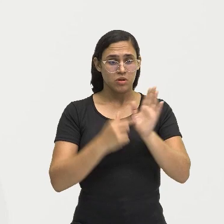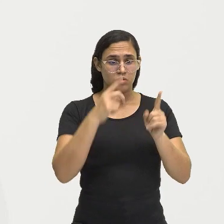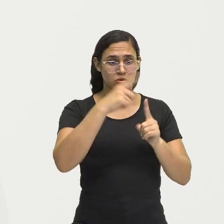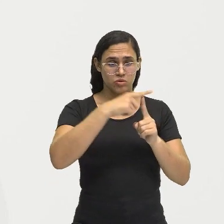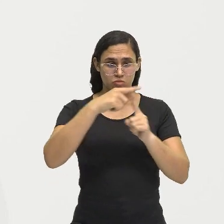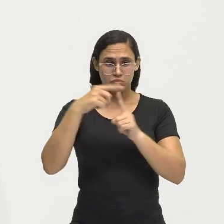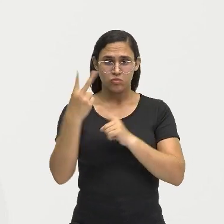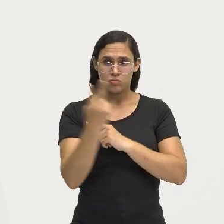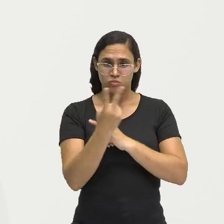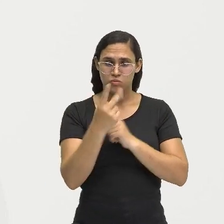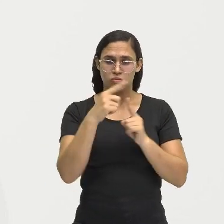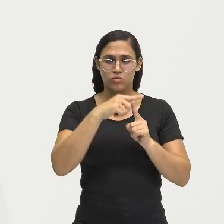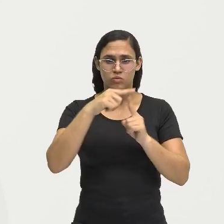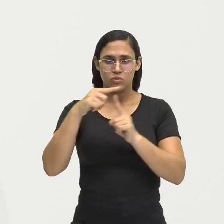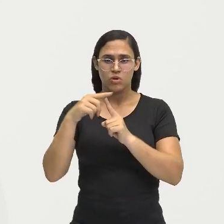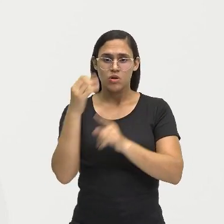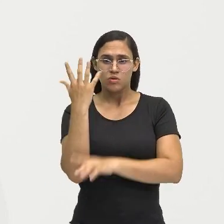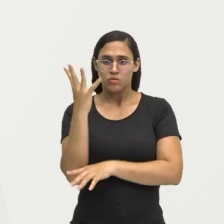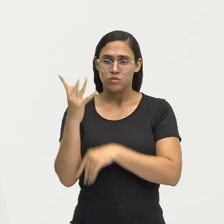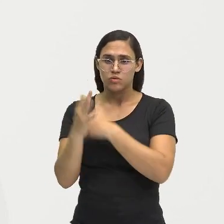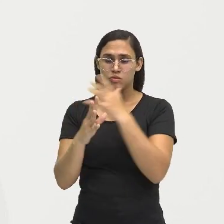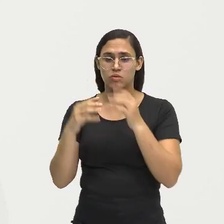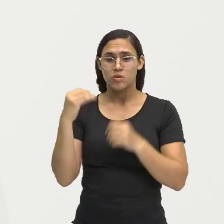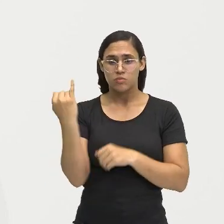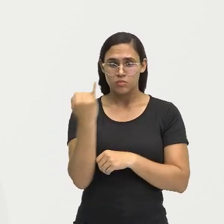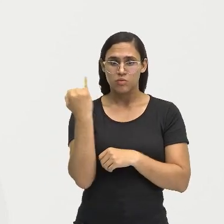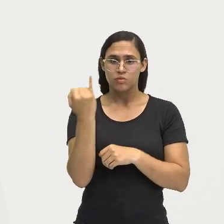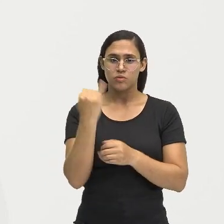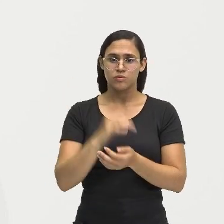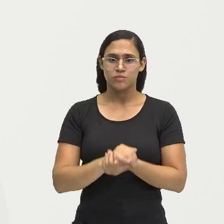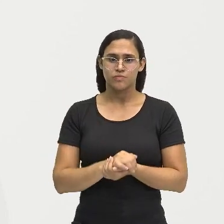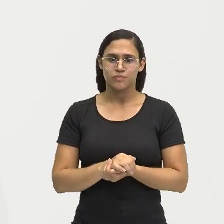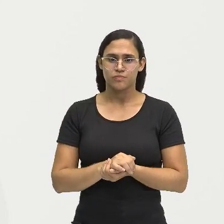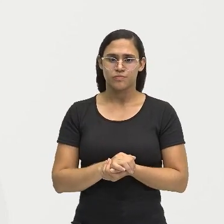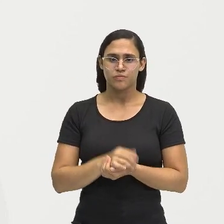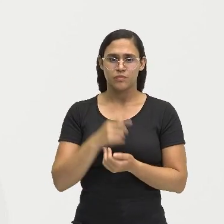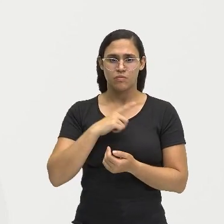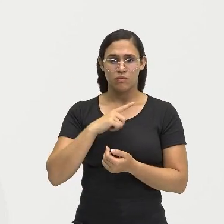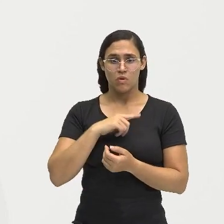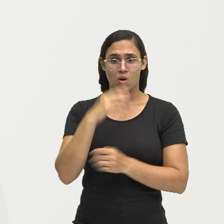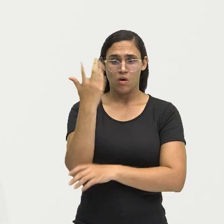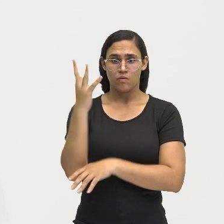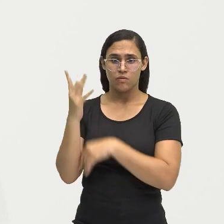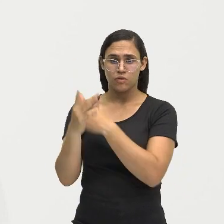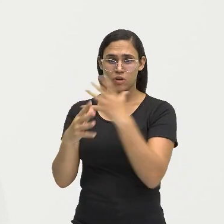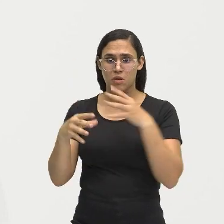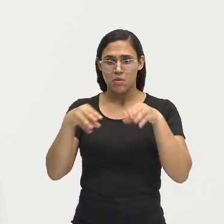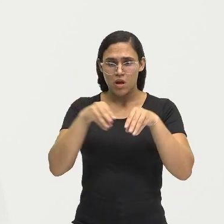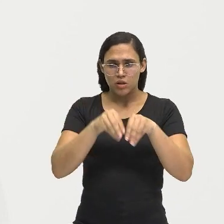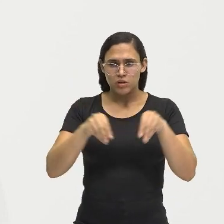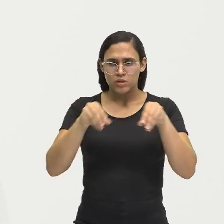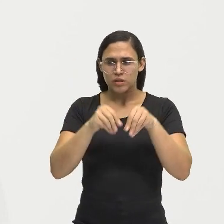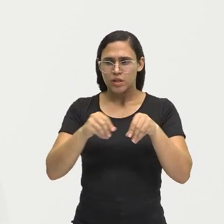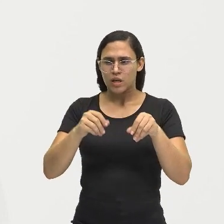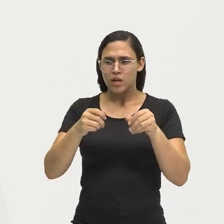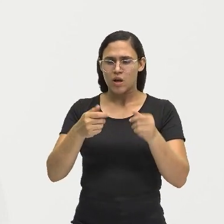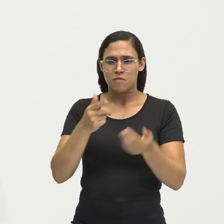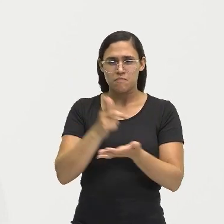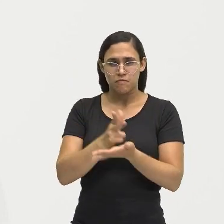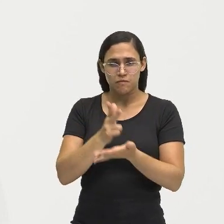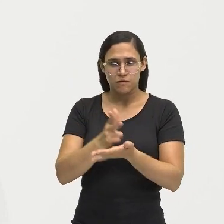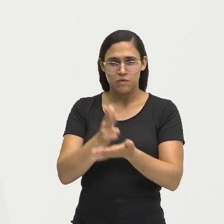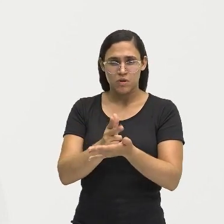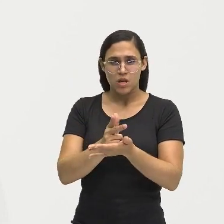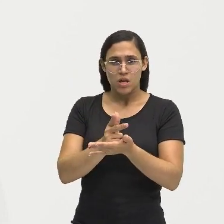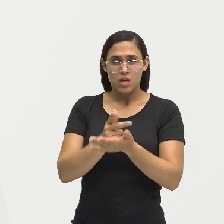né? 2 tipos florestais importantes. No caso, vai ser a floresta de terra firme e as florestas que